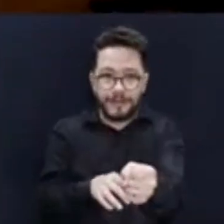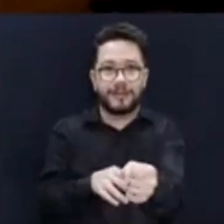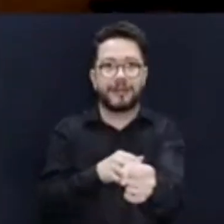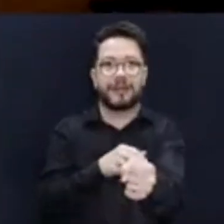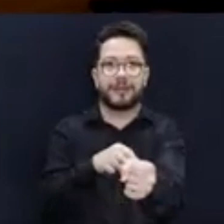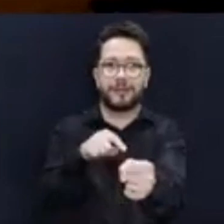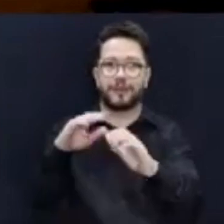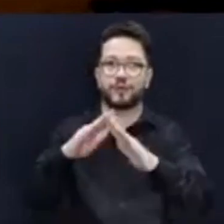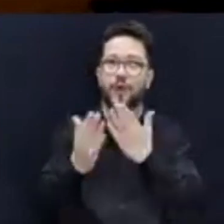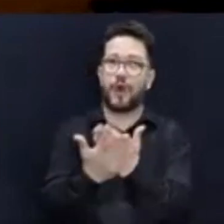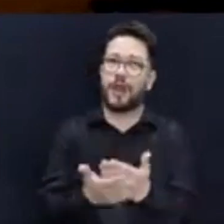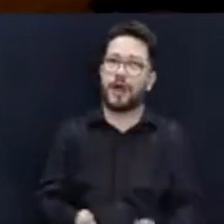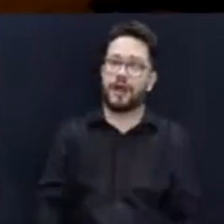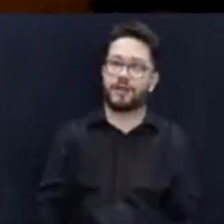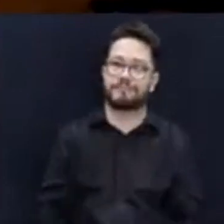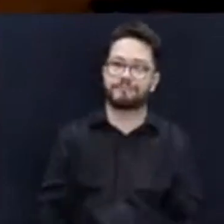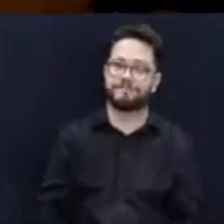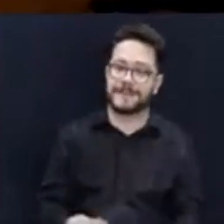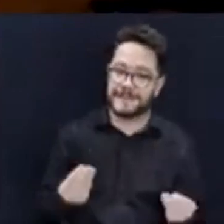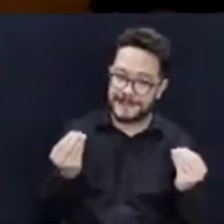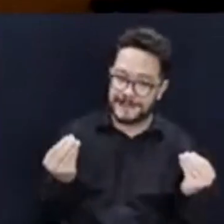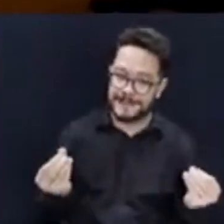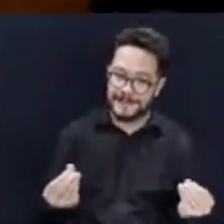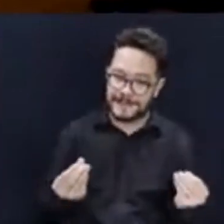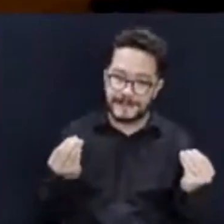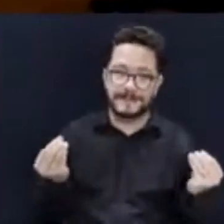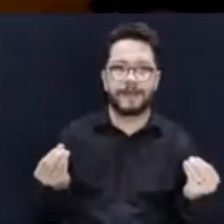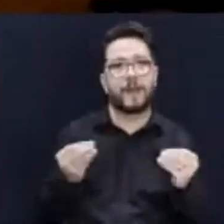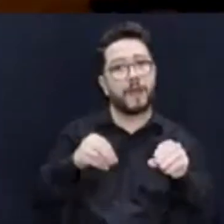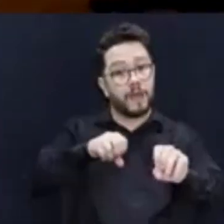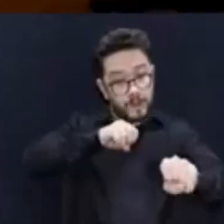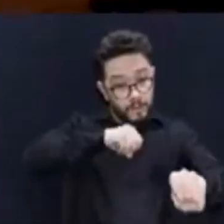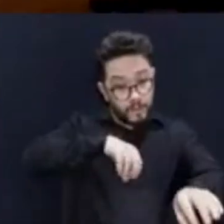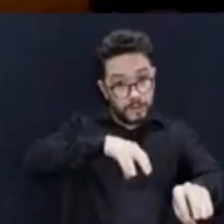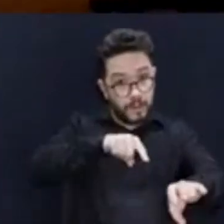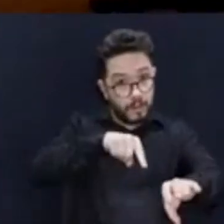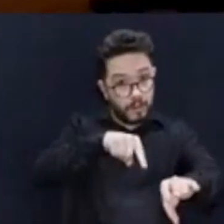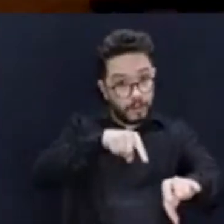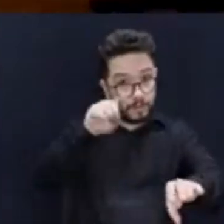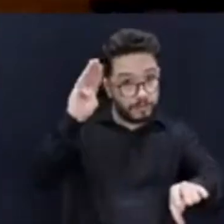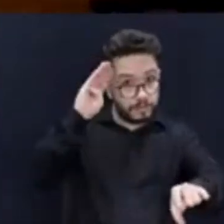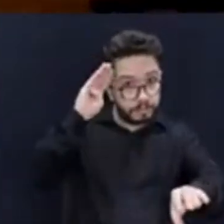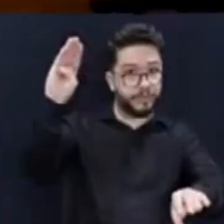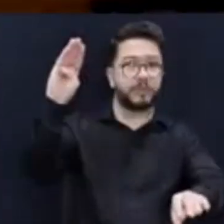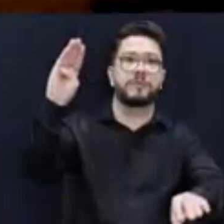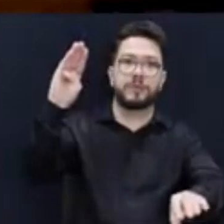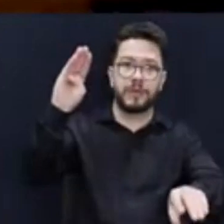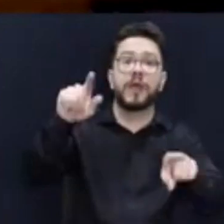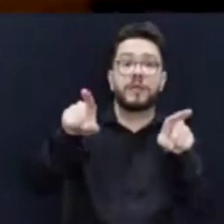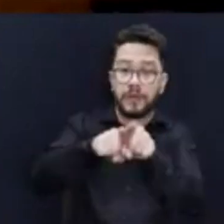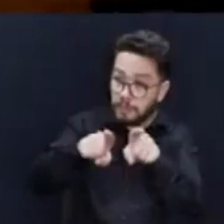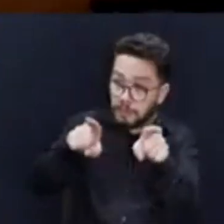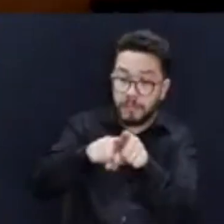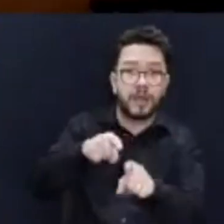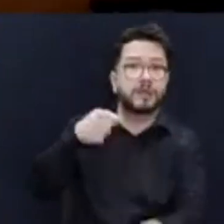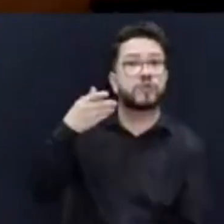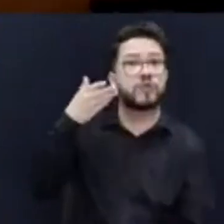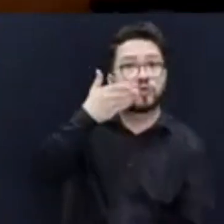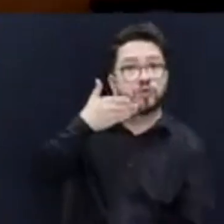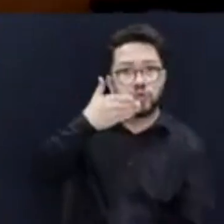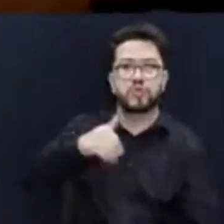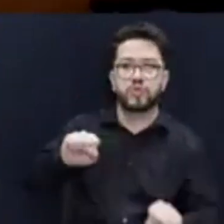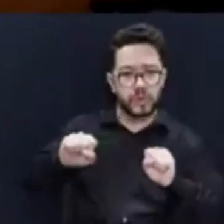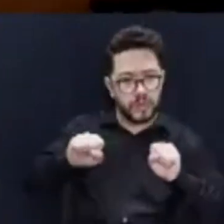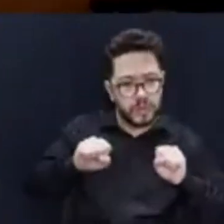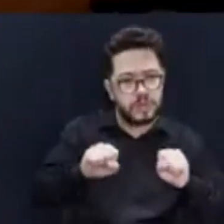e a educação é essencial senhores na lei e no discurso daqueles que verdadeiramente defendem a